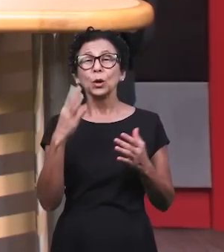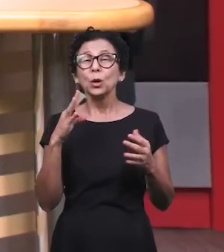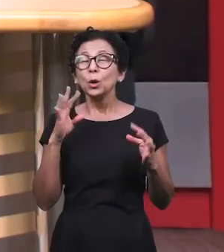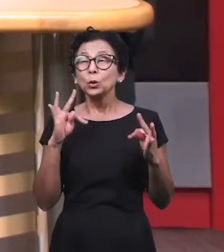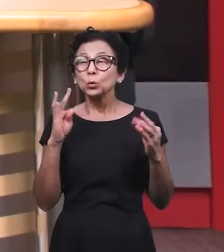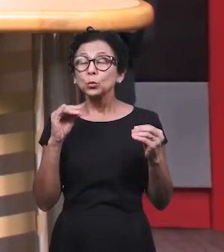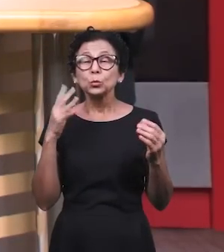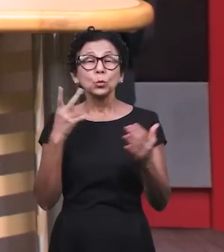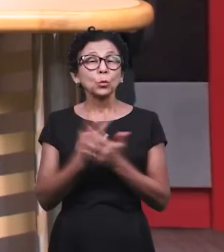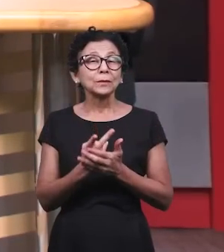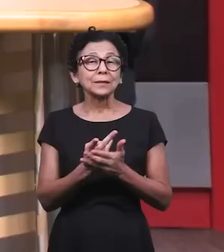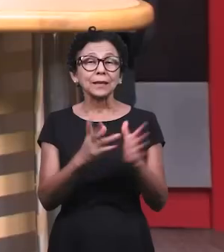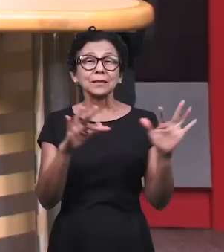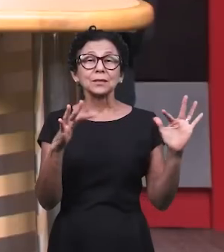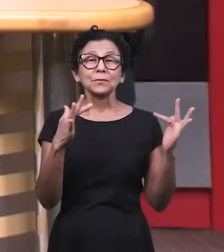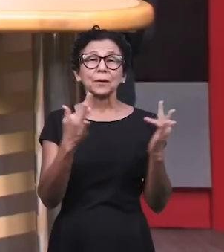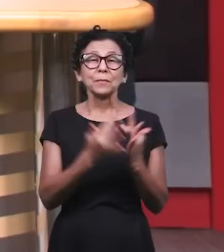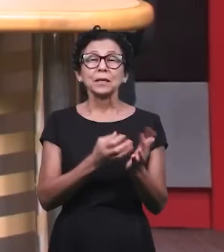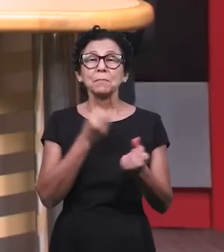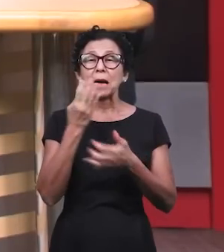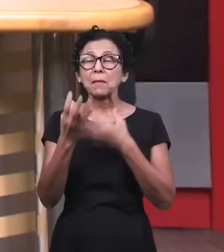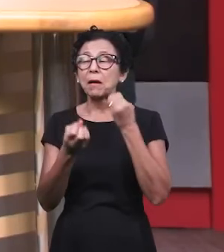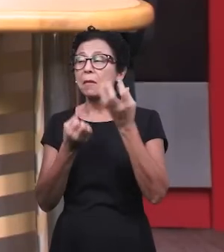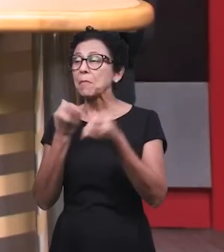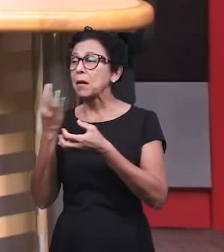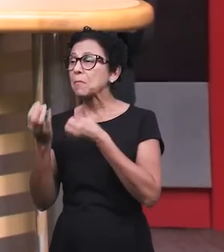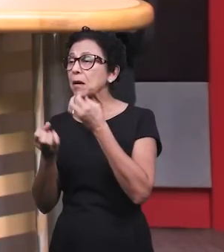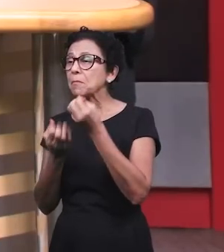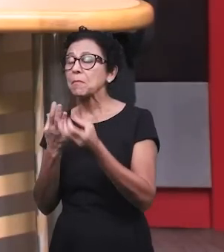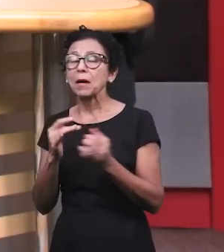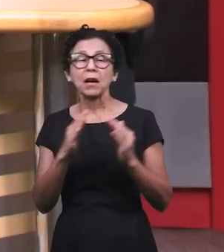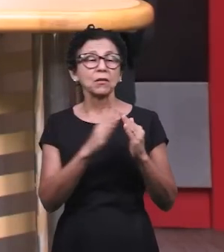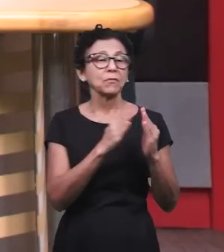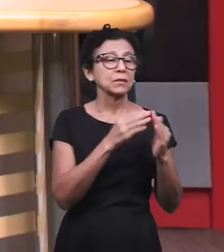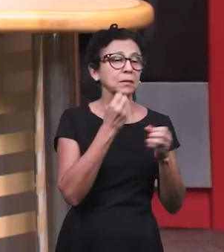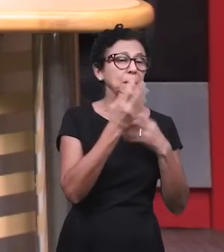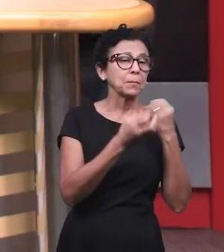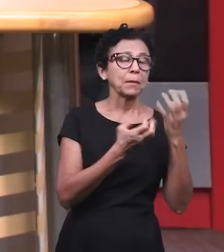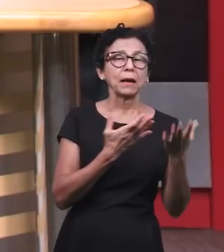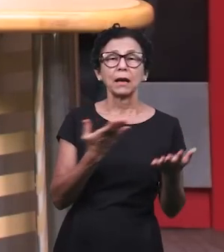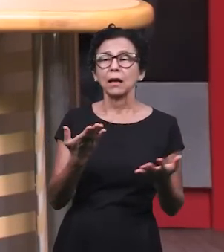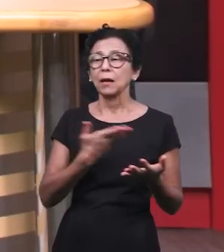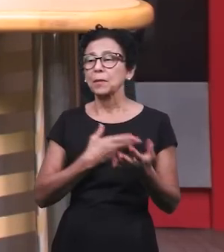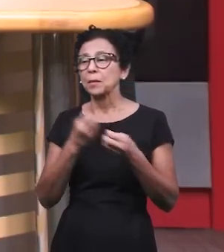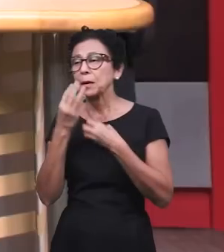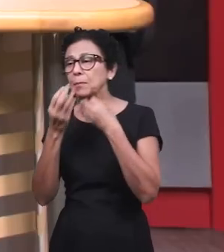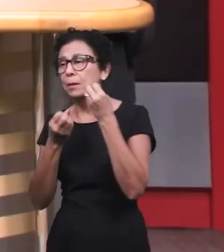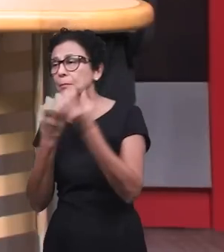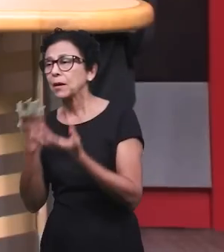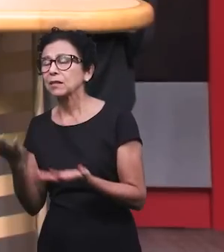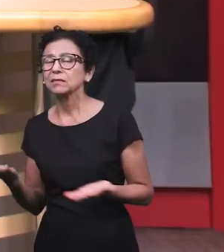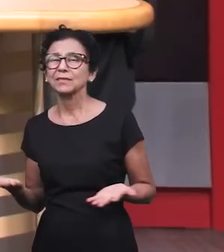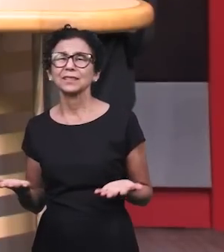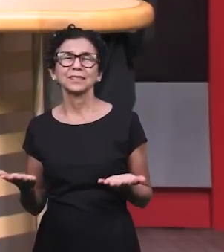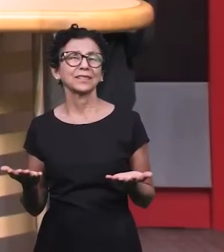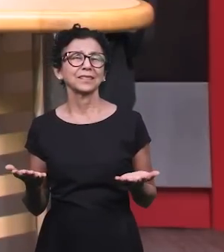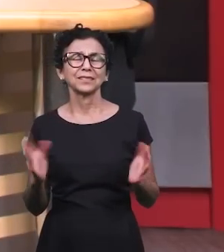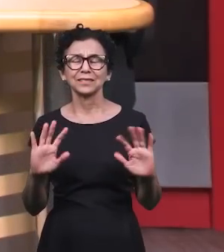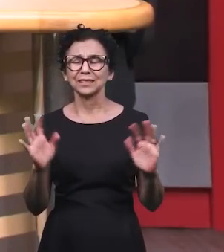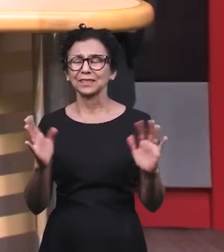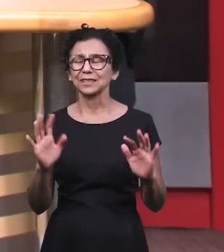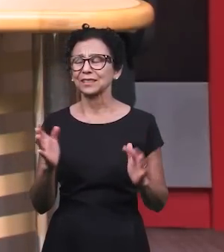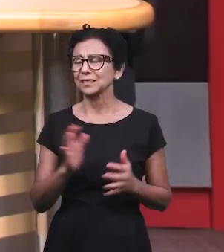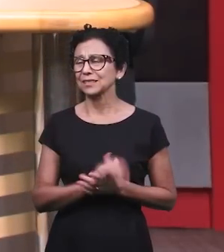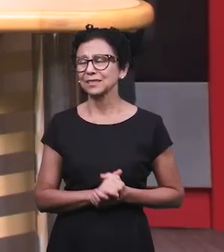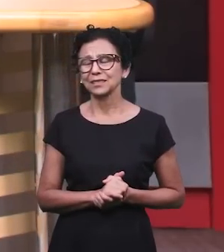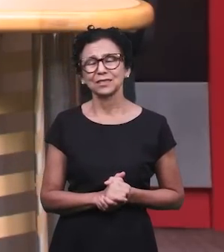o detalhe do filho, uma situação que ele está vivendo, a filha, e a mãe, às vezes, passa algum detalhe,